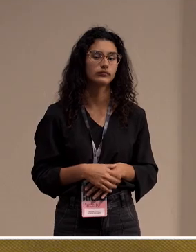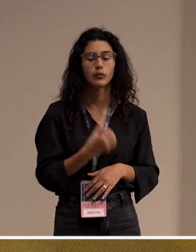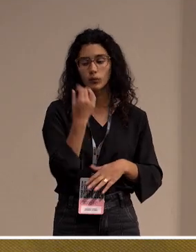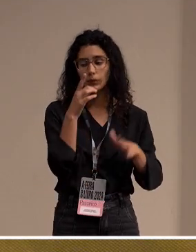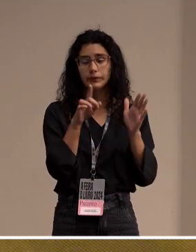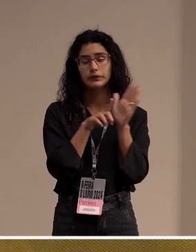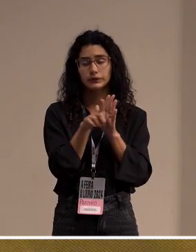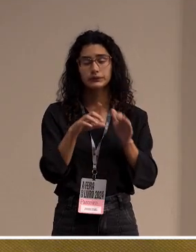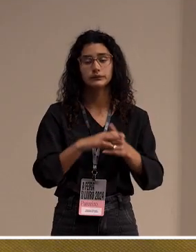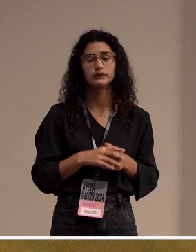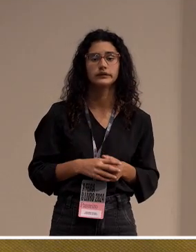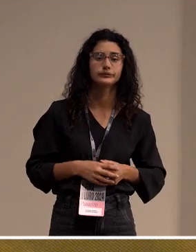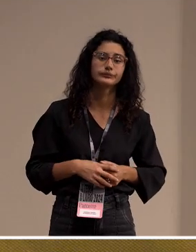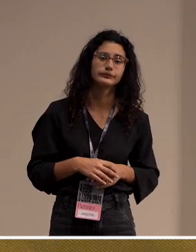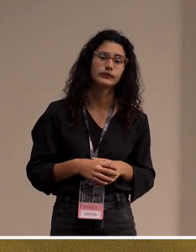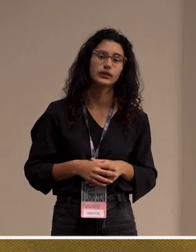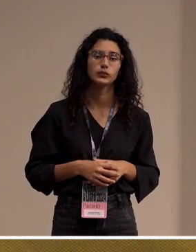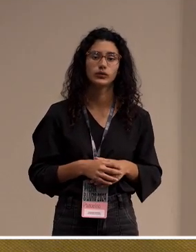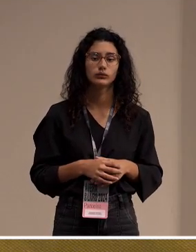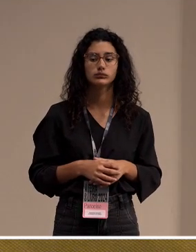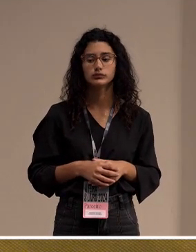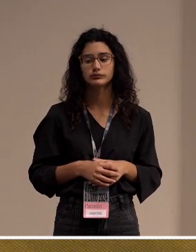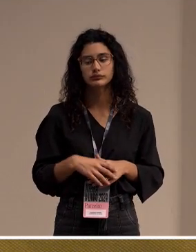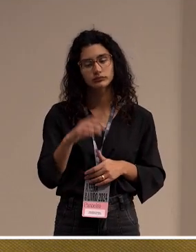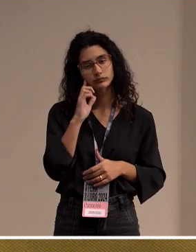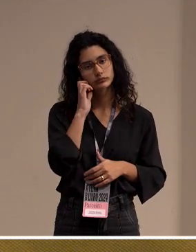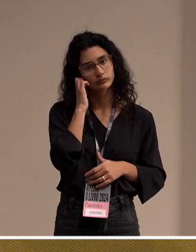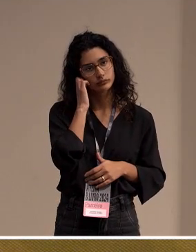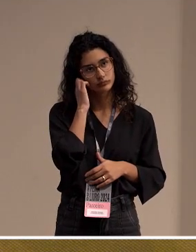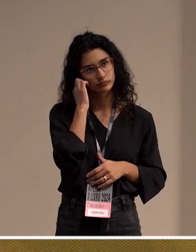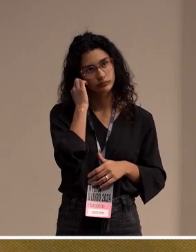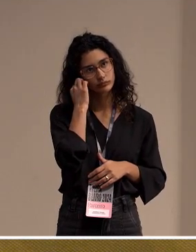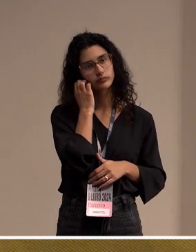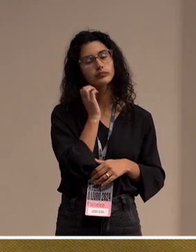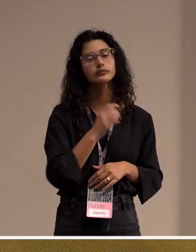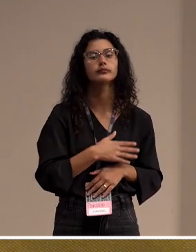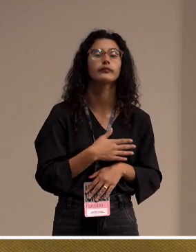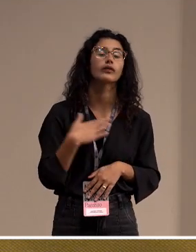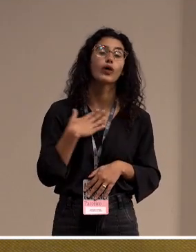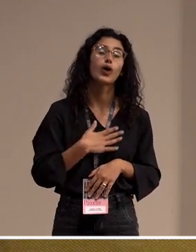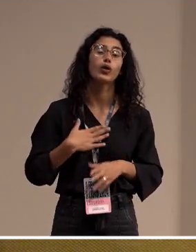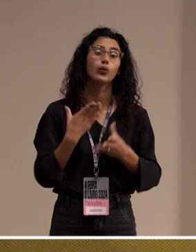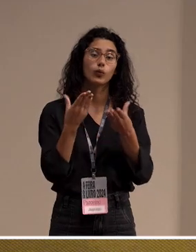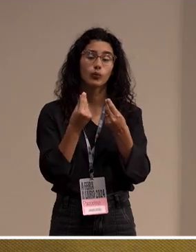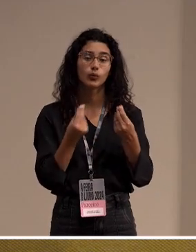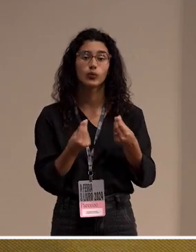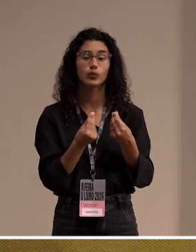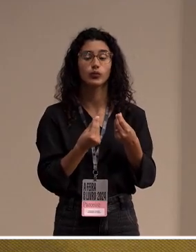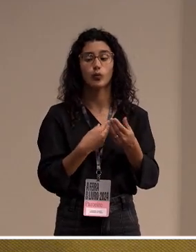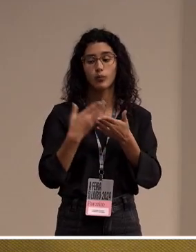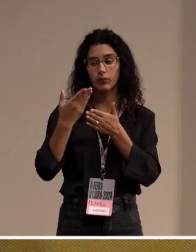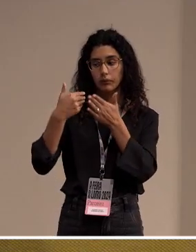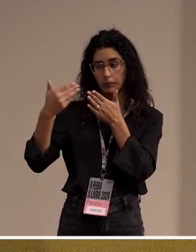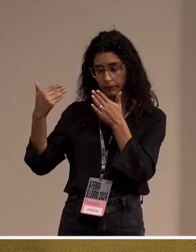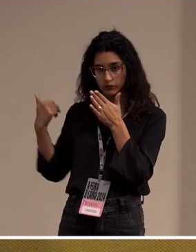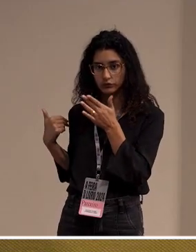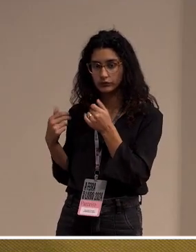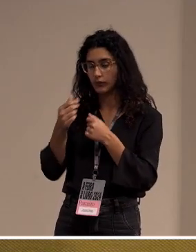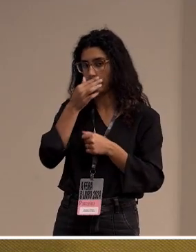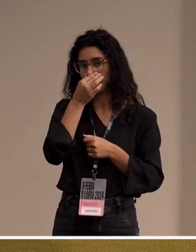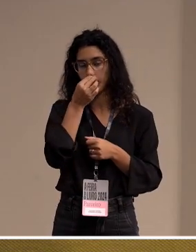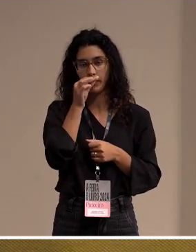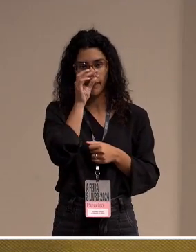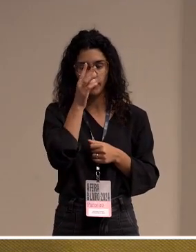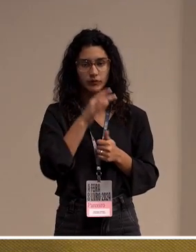I love old school R&B, and I really love jazz. So my last